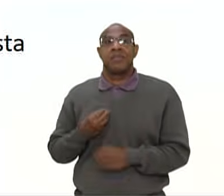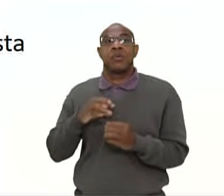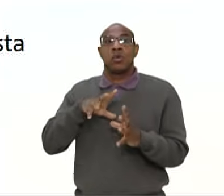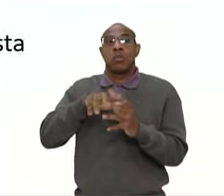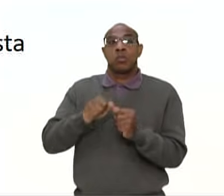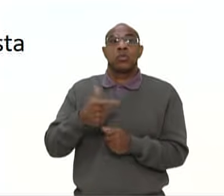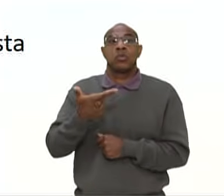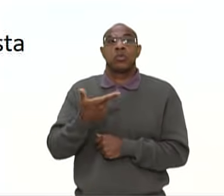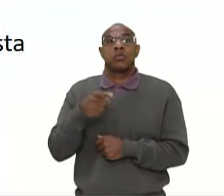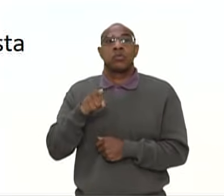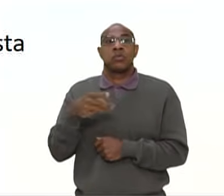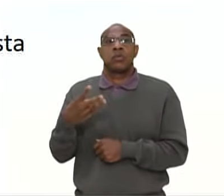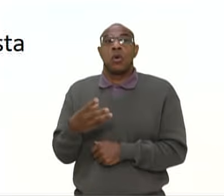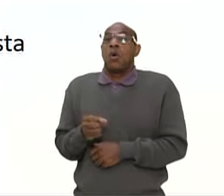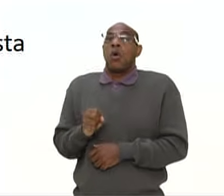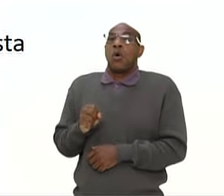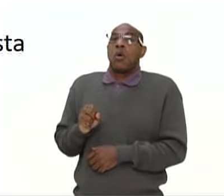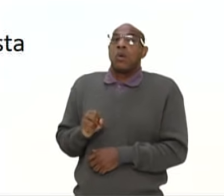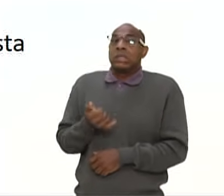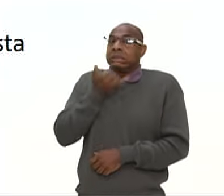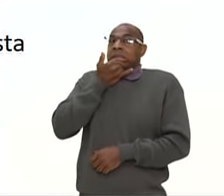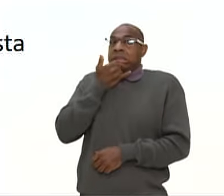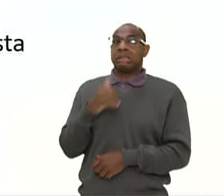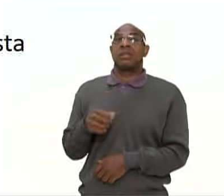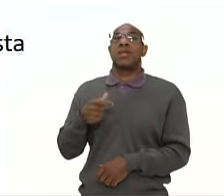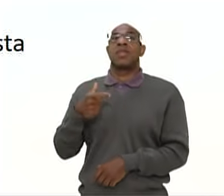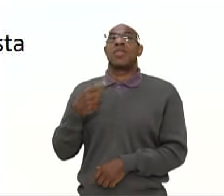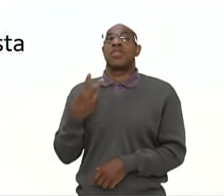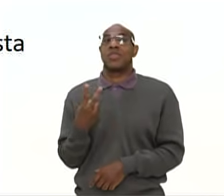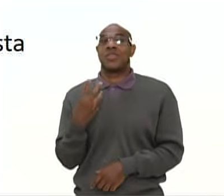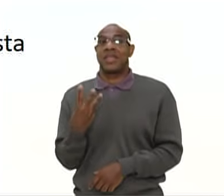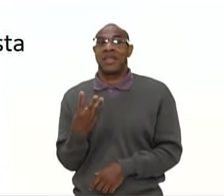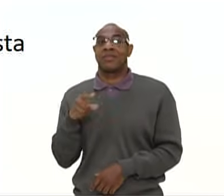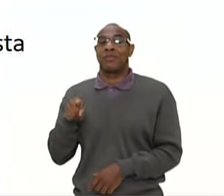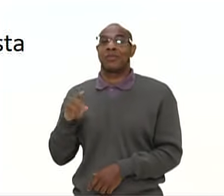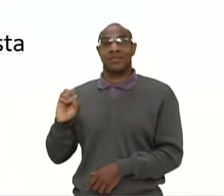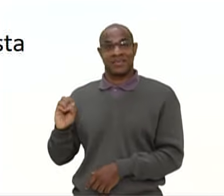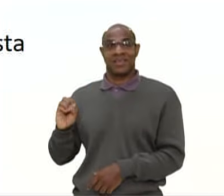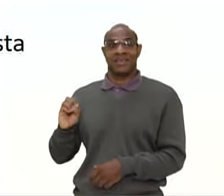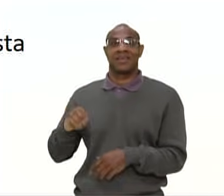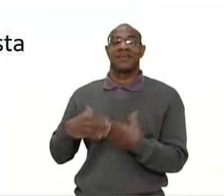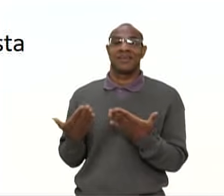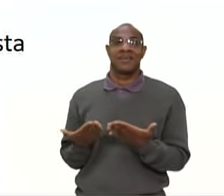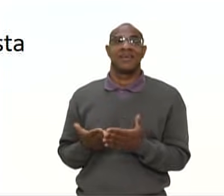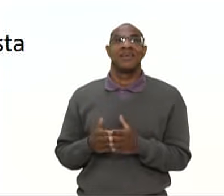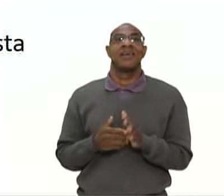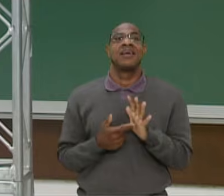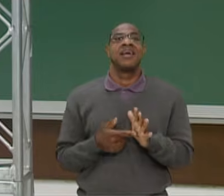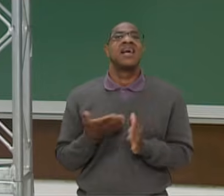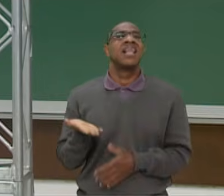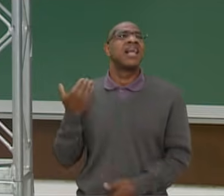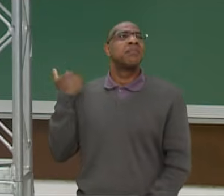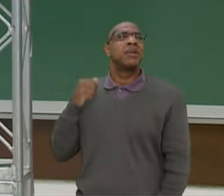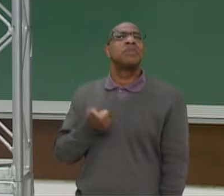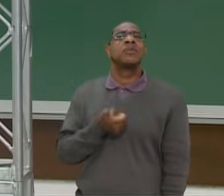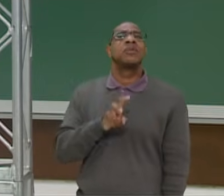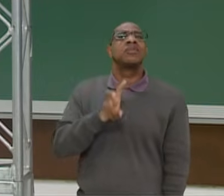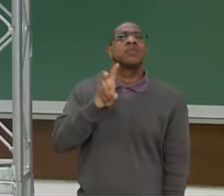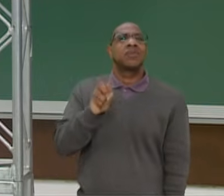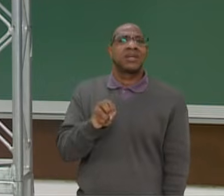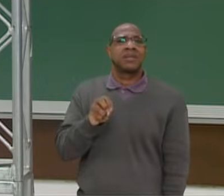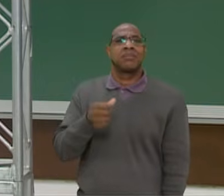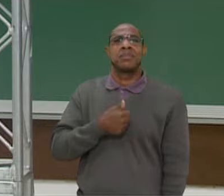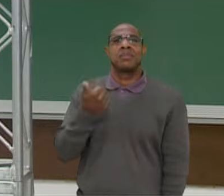é 3.0. Então, esse trechinho ali de uma revista vai trazer isso, né? Lá em 1950, na primeira